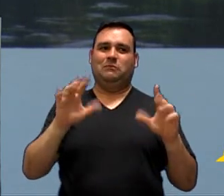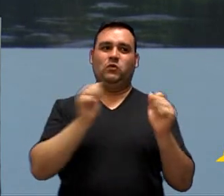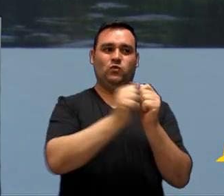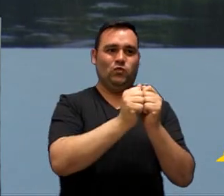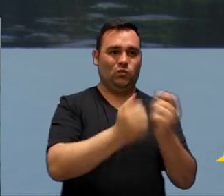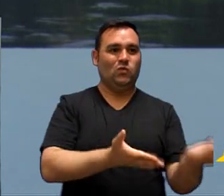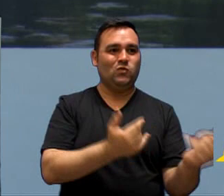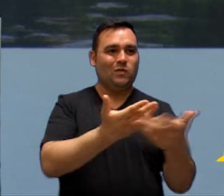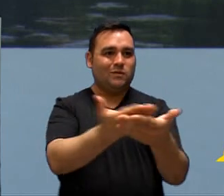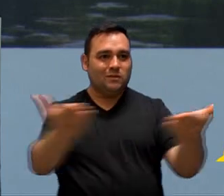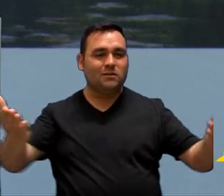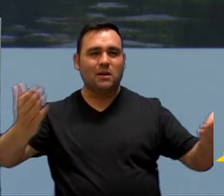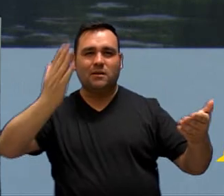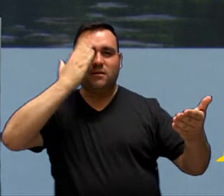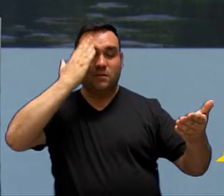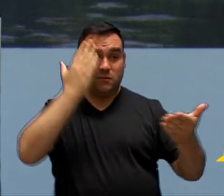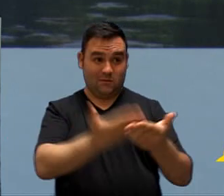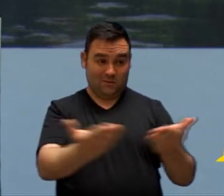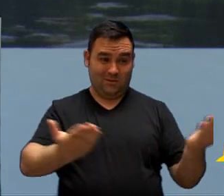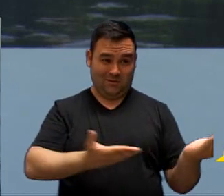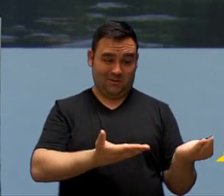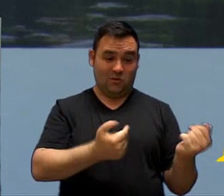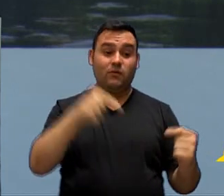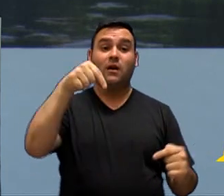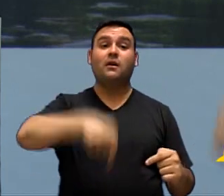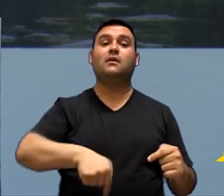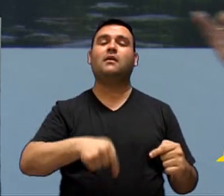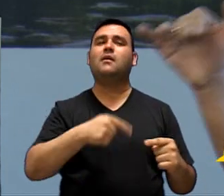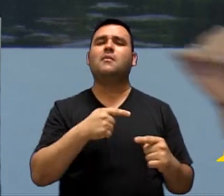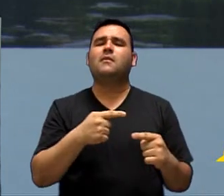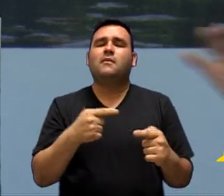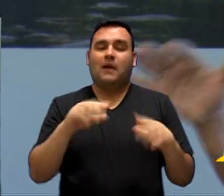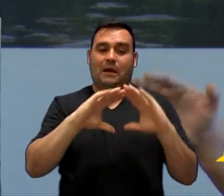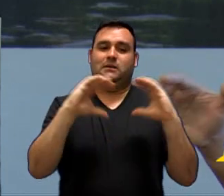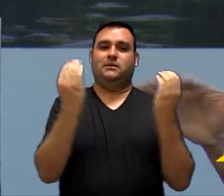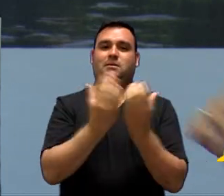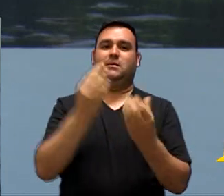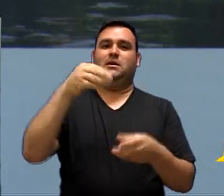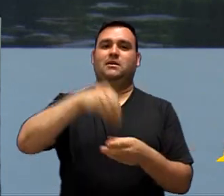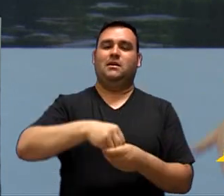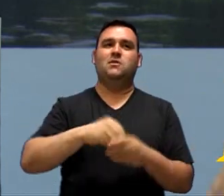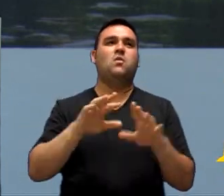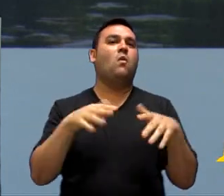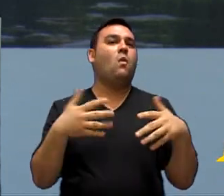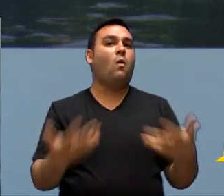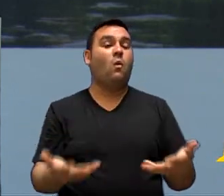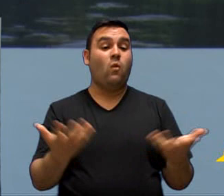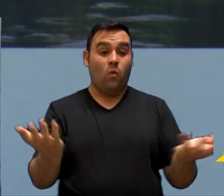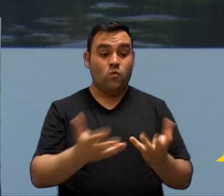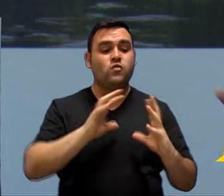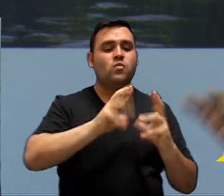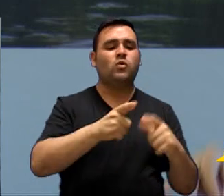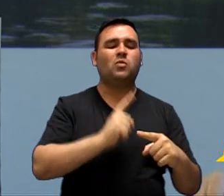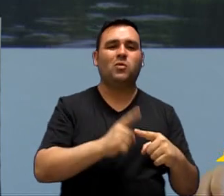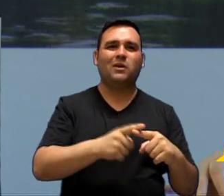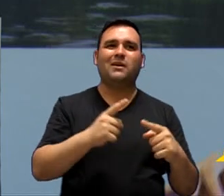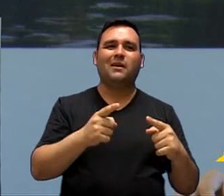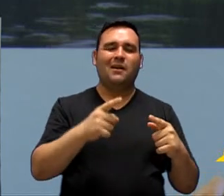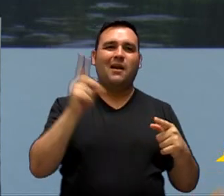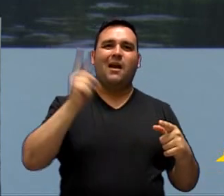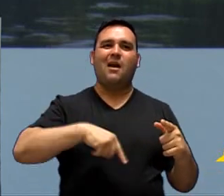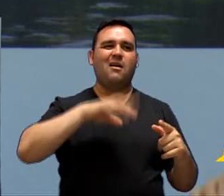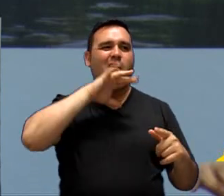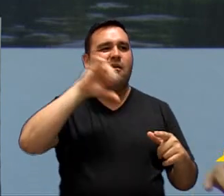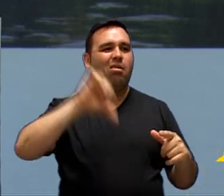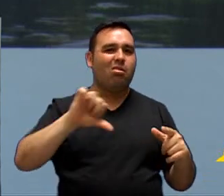com vocês, sabem que vocês não estão aqui, nessa casa de lei, e nem aqui nesse mundo para se contentar com essa